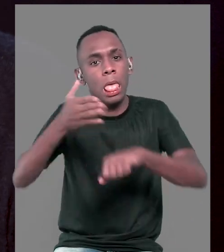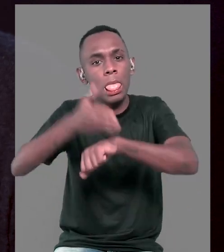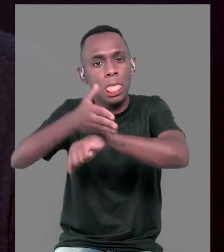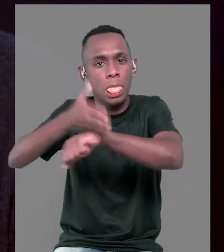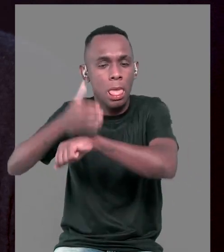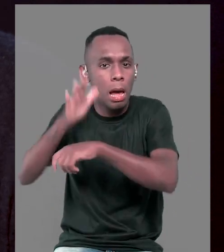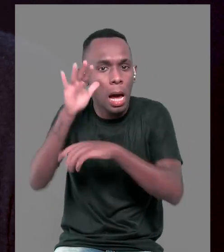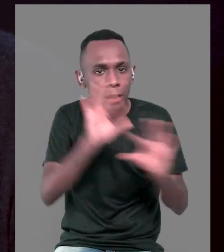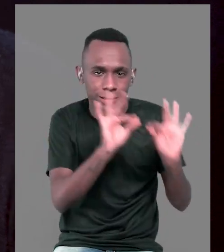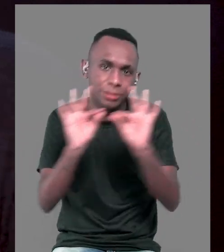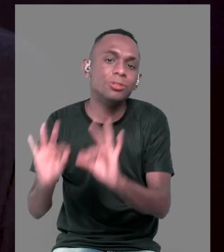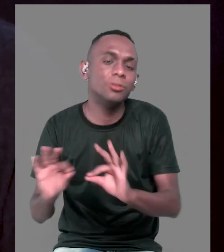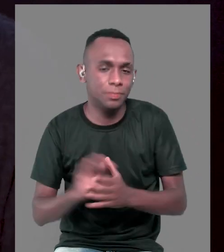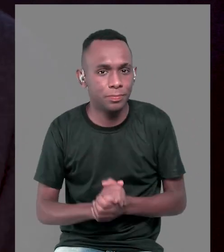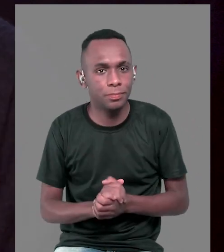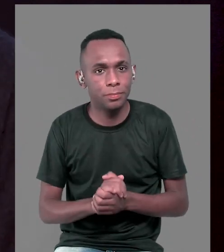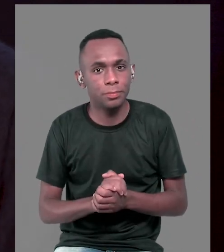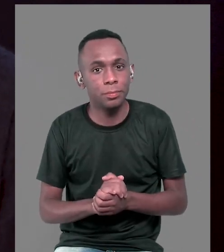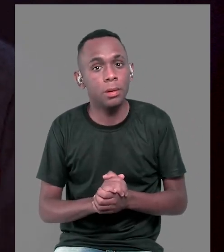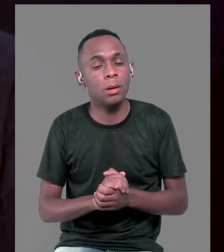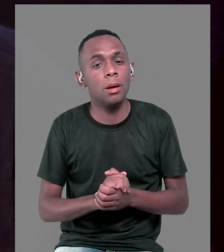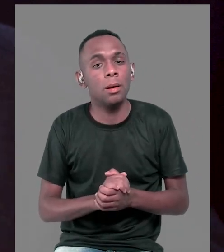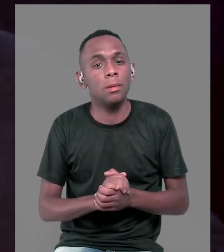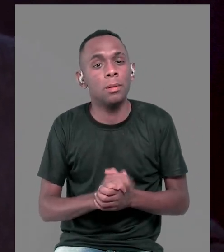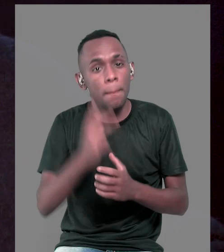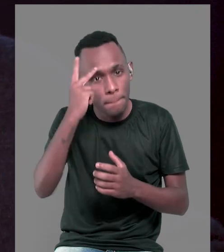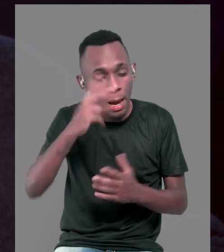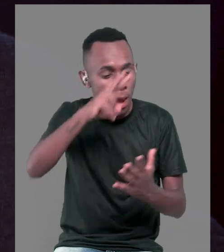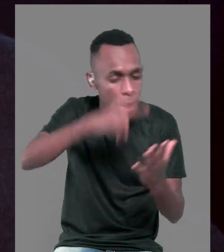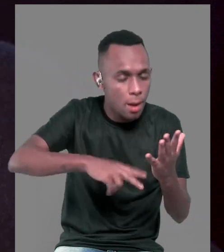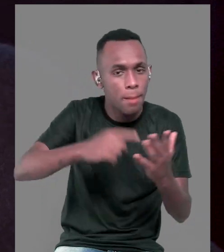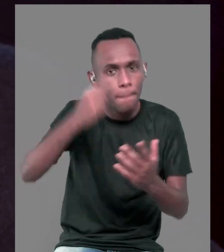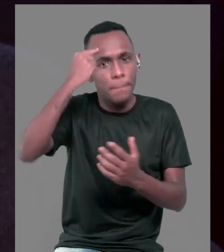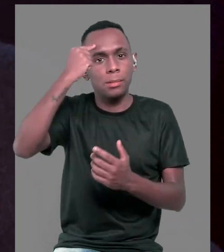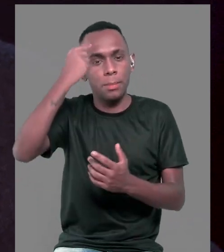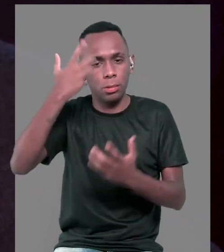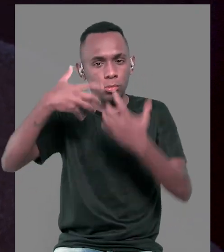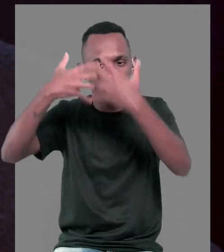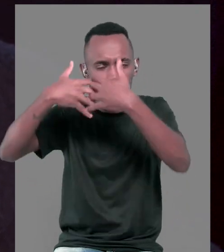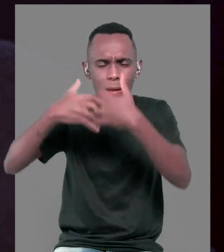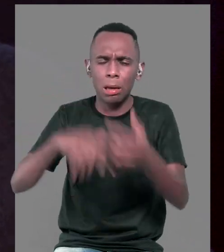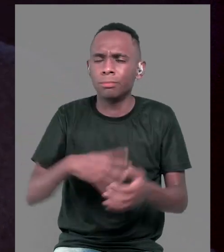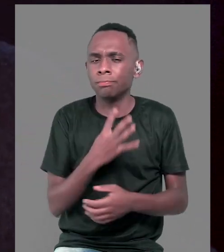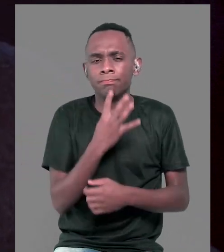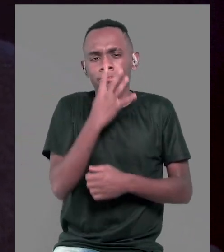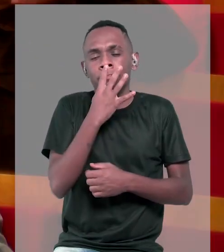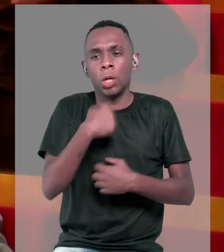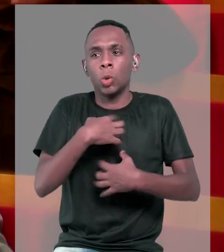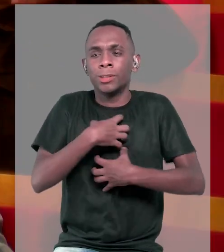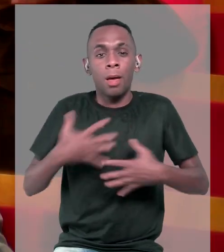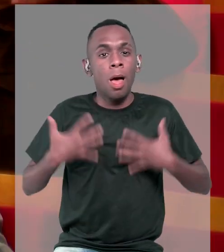acessos, para ler pensamento. É uma coisa impressionante a alegria que eu sinto